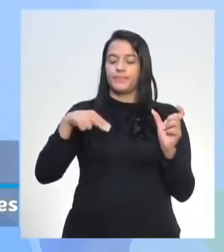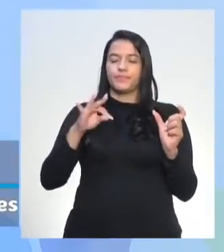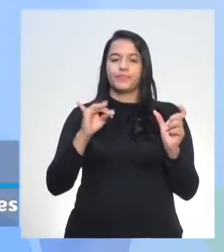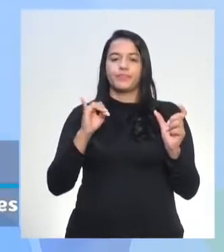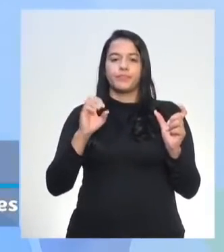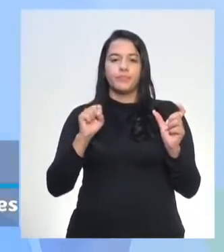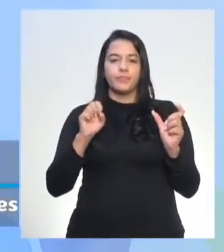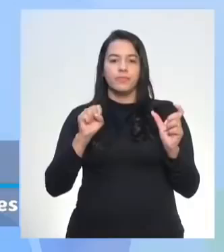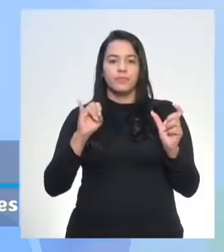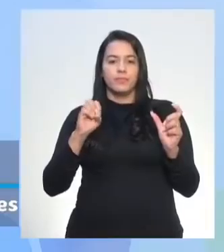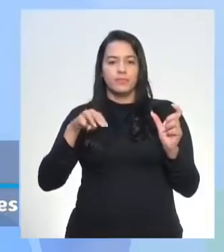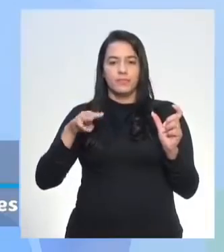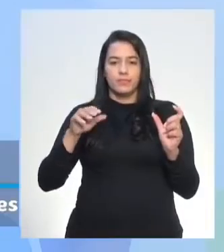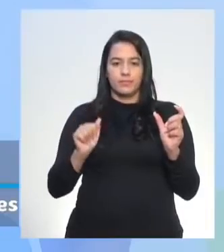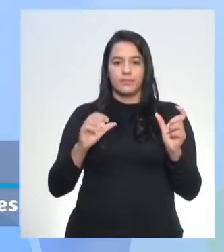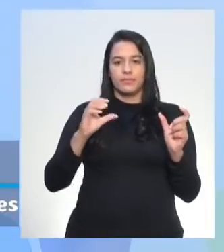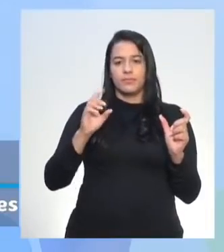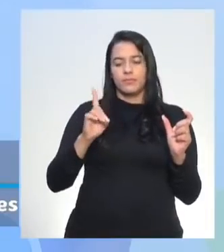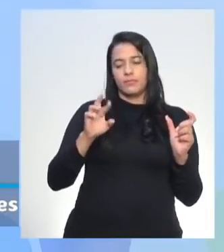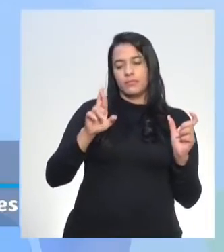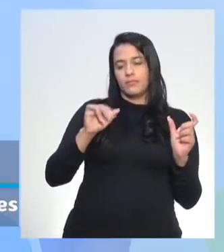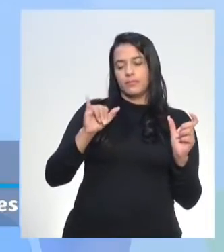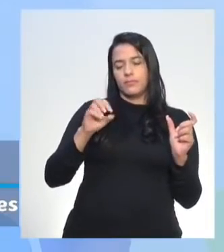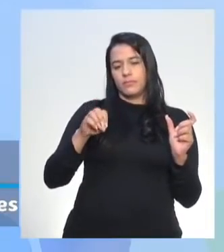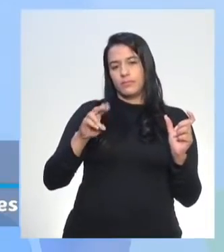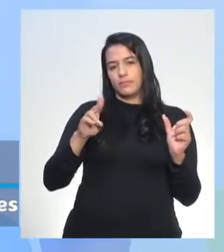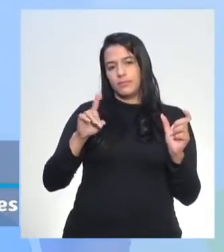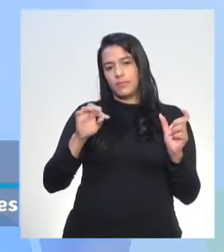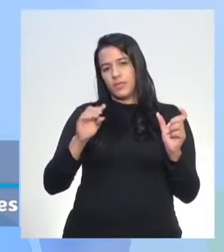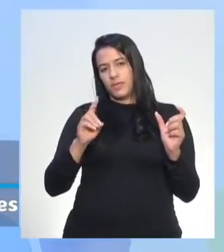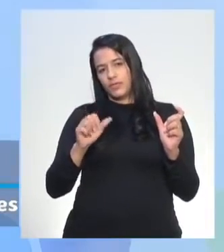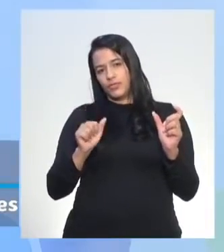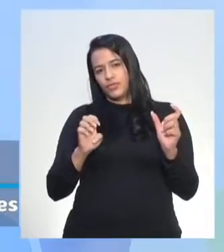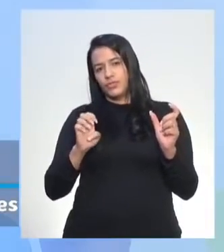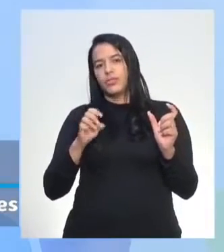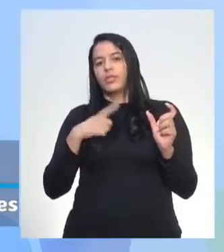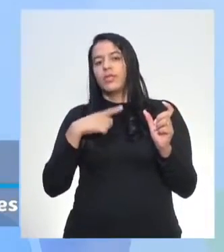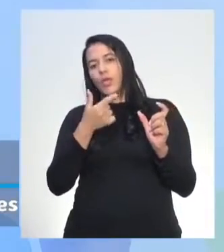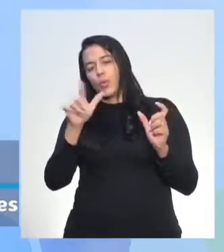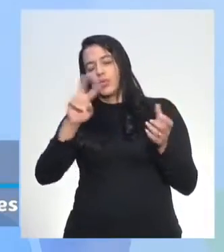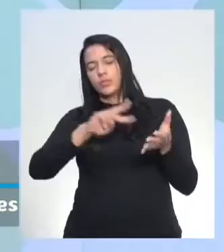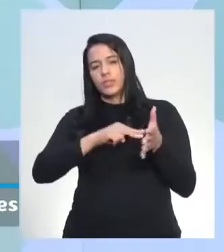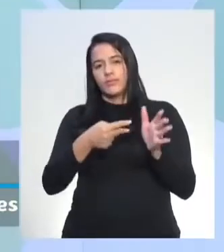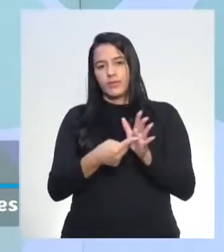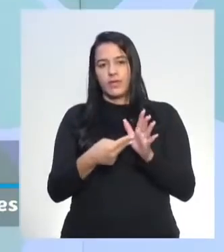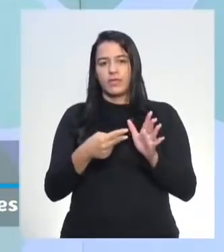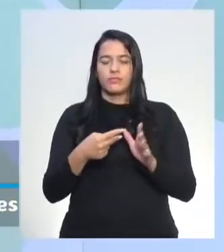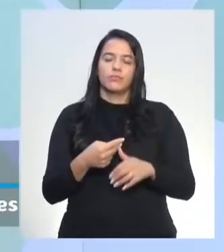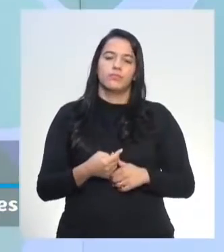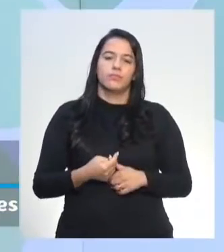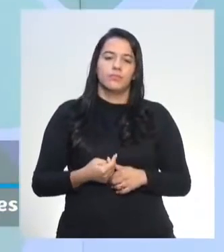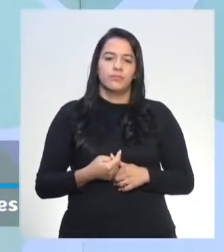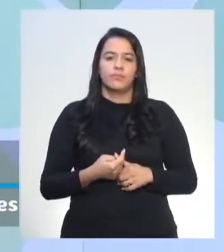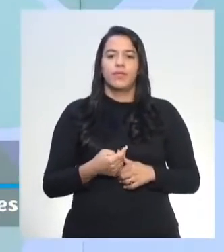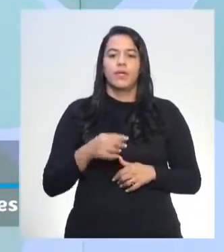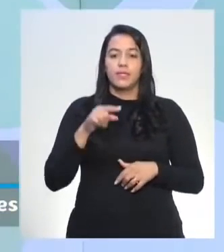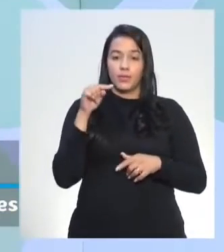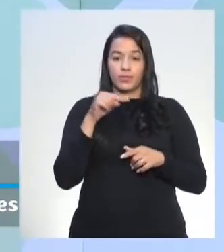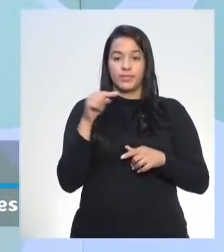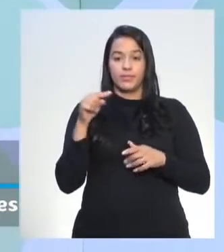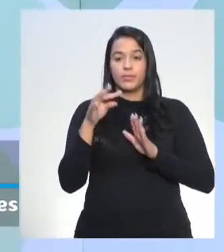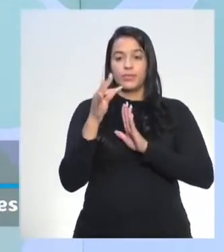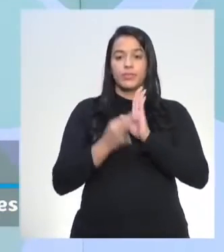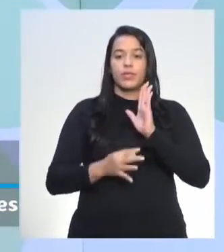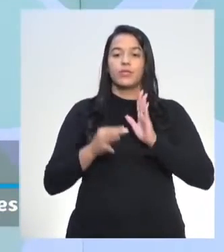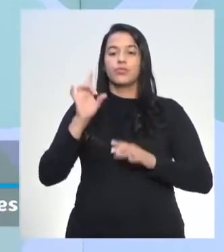caso usado na matéria, tem outro significado. Alguém comentou isso? Sim, tem outro significado. No significado aqui, não é que a